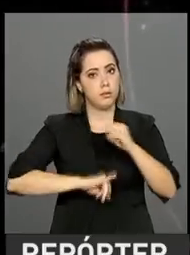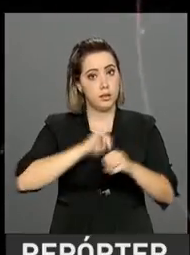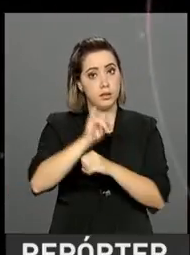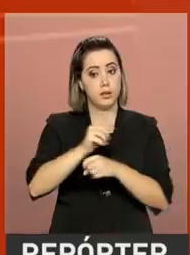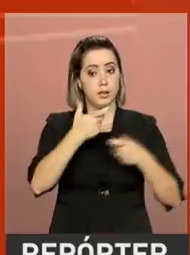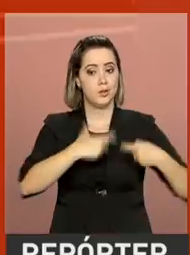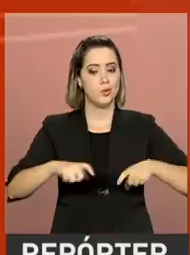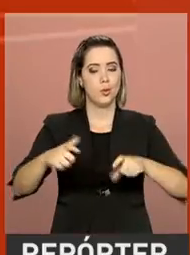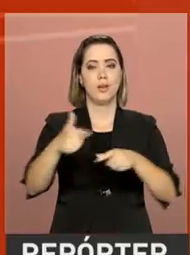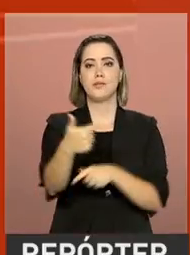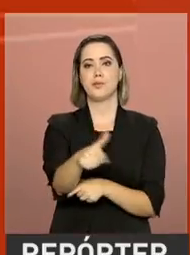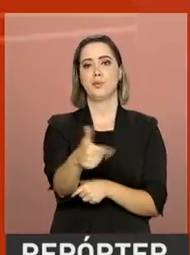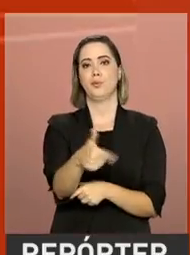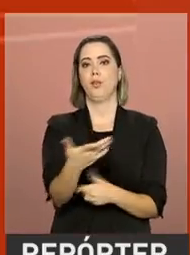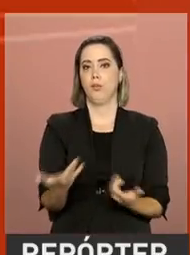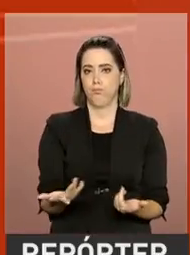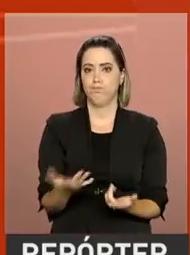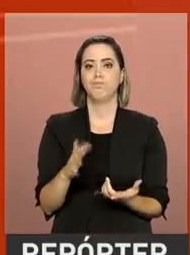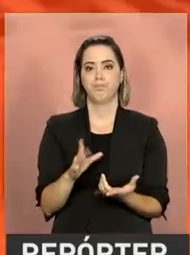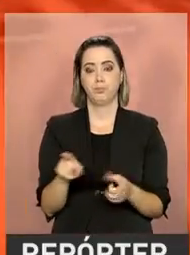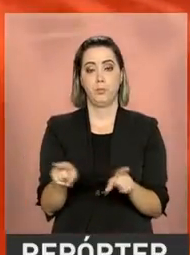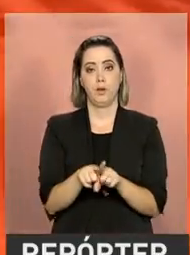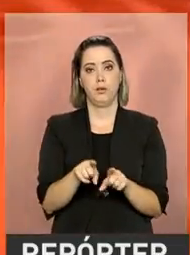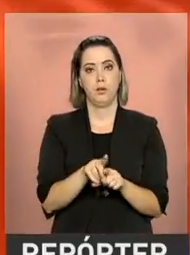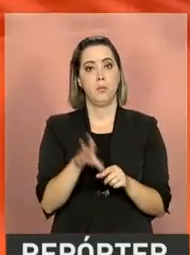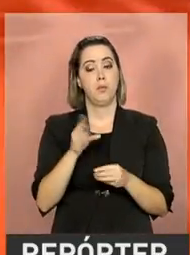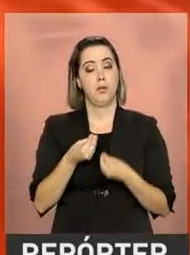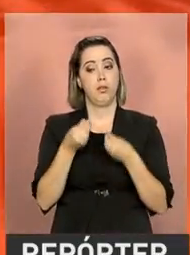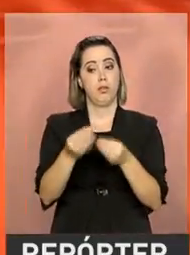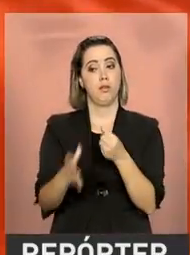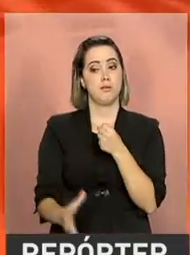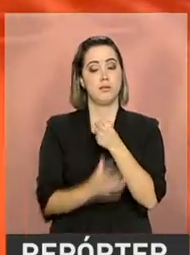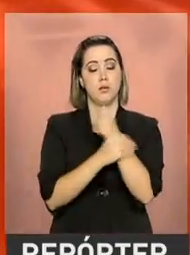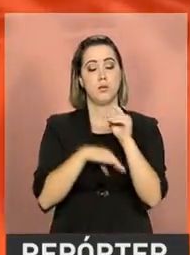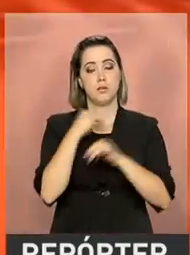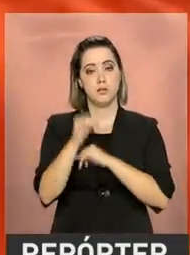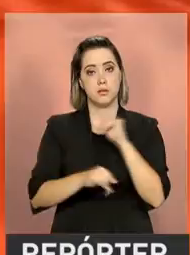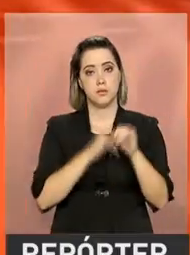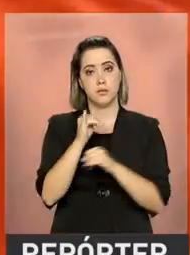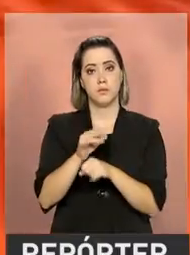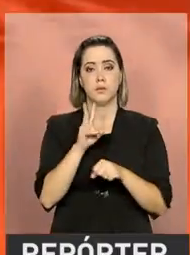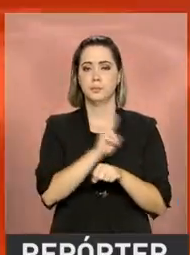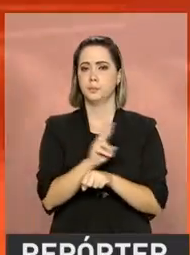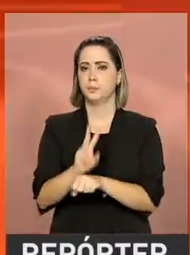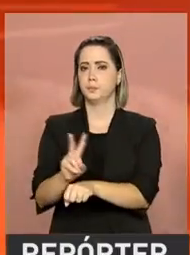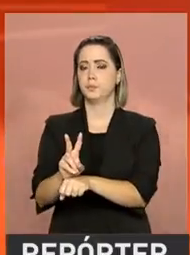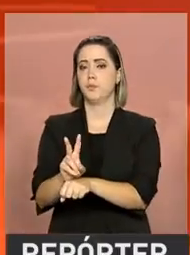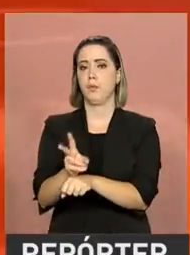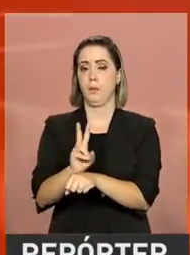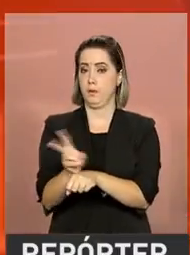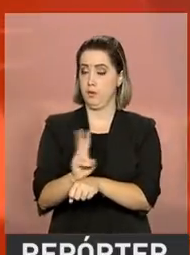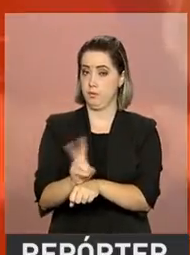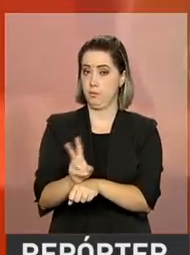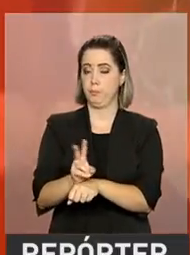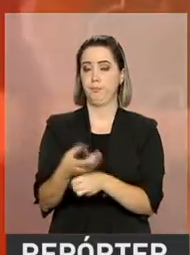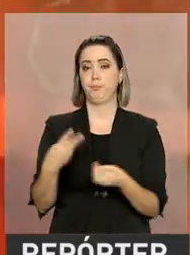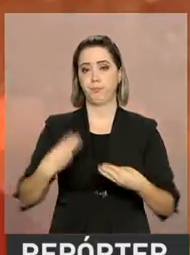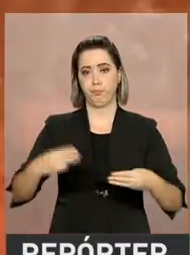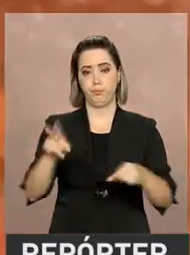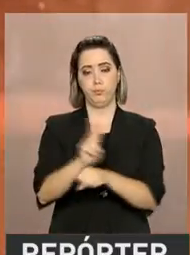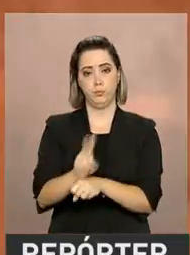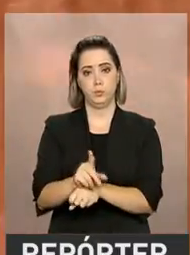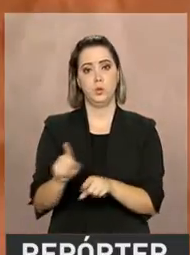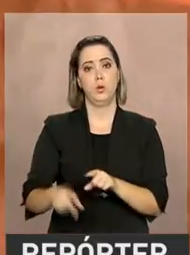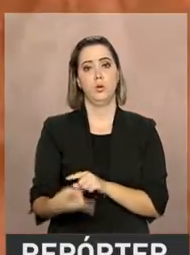do país e garantir ainda a segurança das comunicações na área de defesa o sgpc vai operar com duas bandas de transmissão